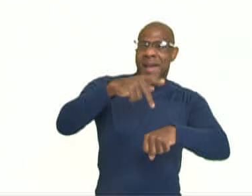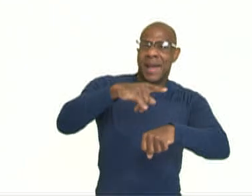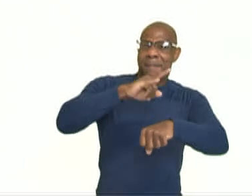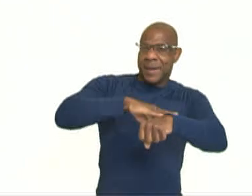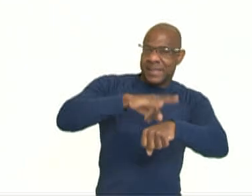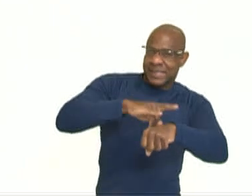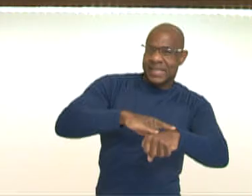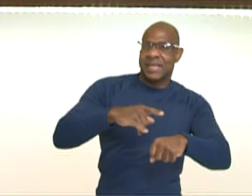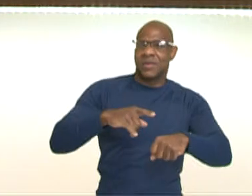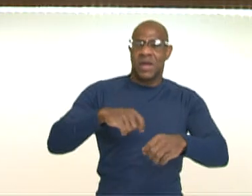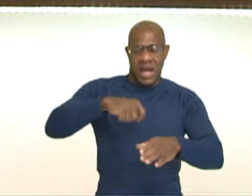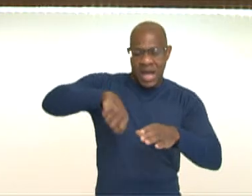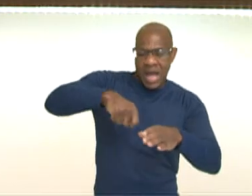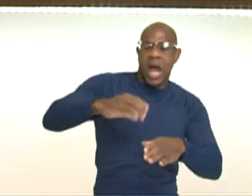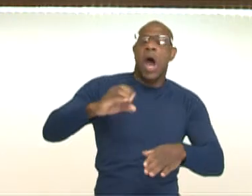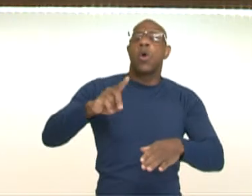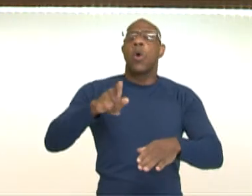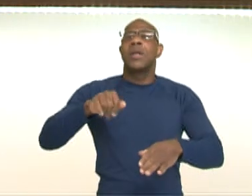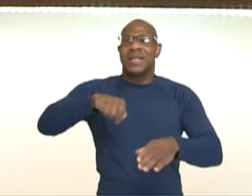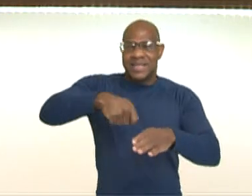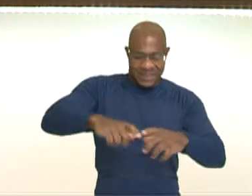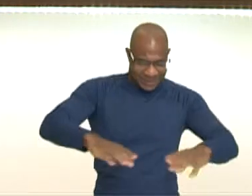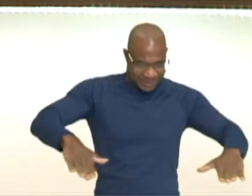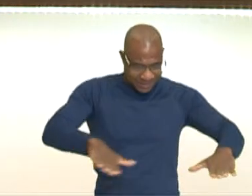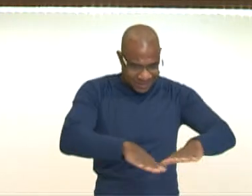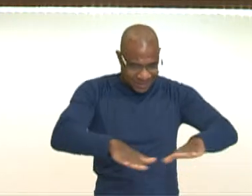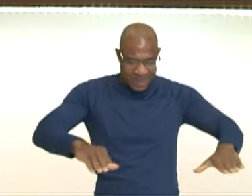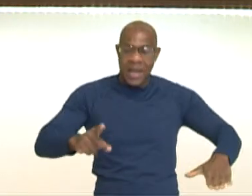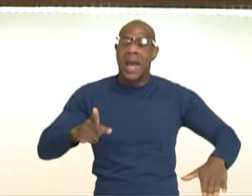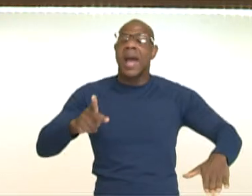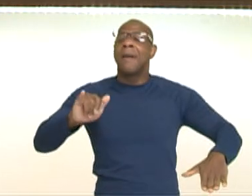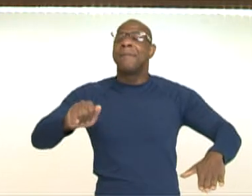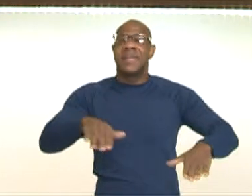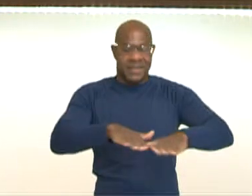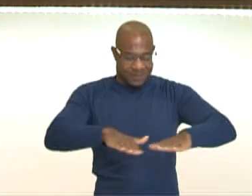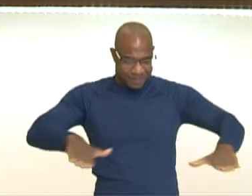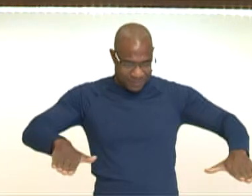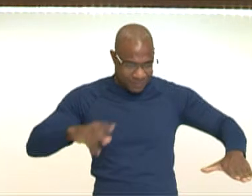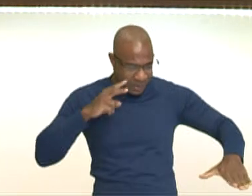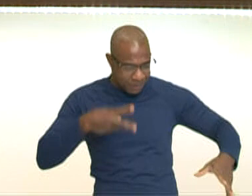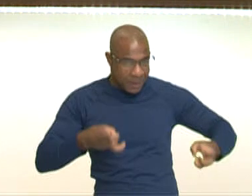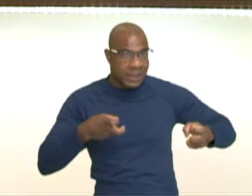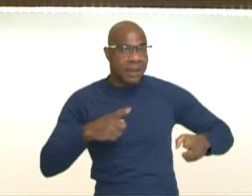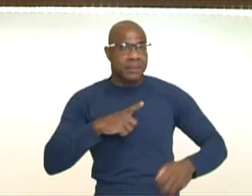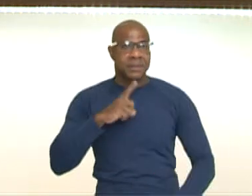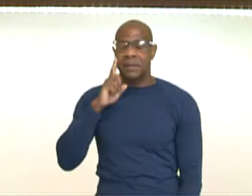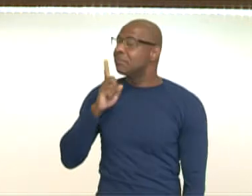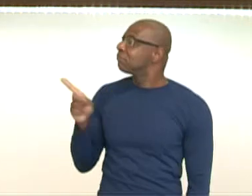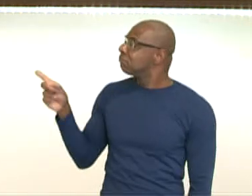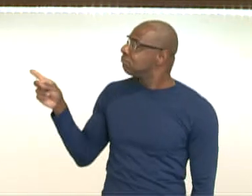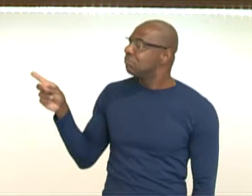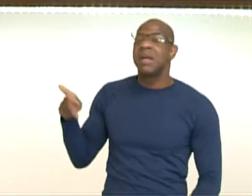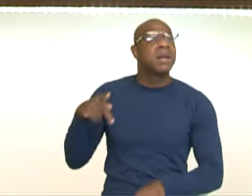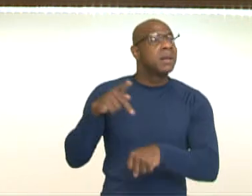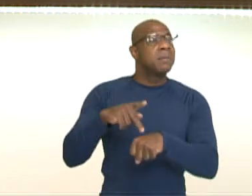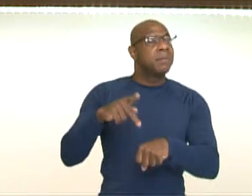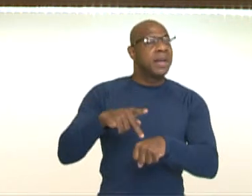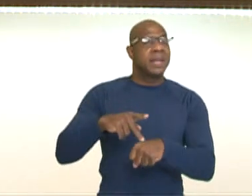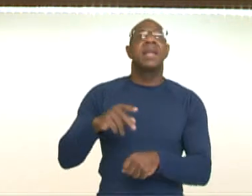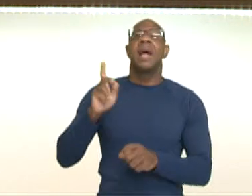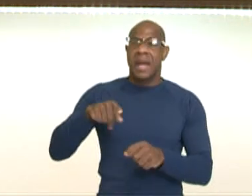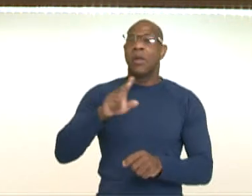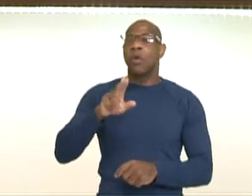vai lembrar desta aula e vai identificar o visual da concretização do que nós falamos agora como sendo uma